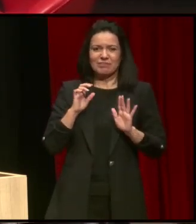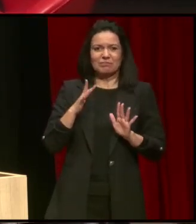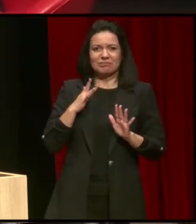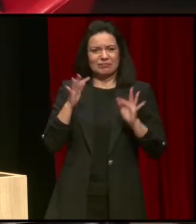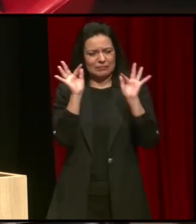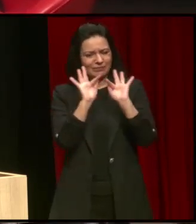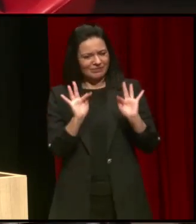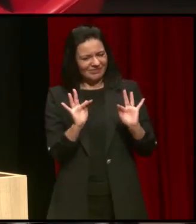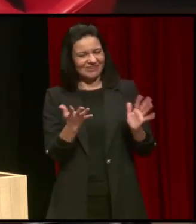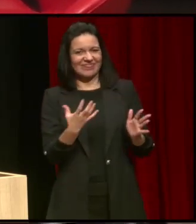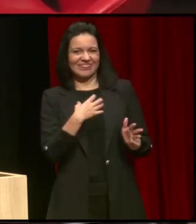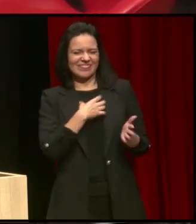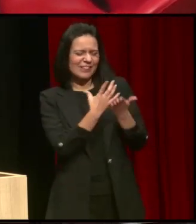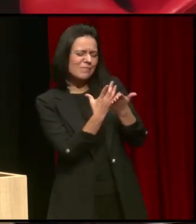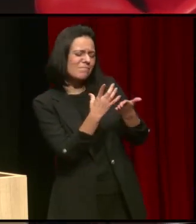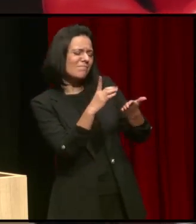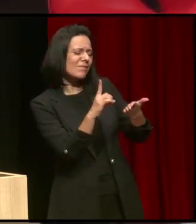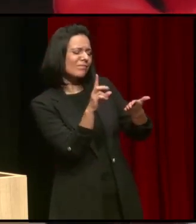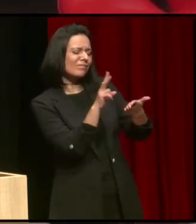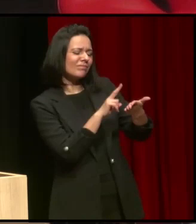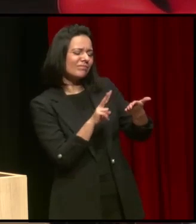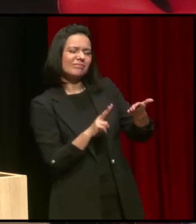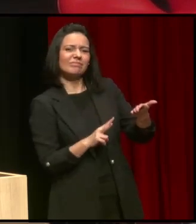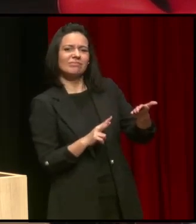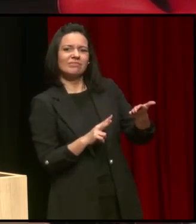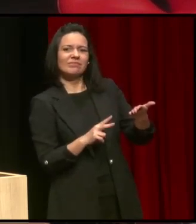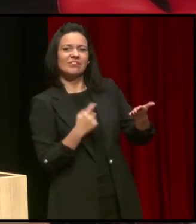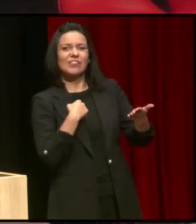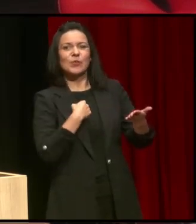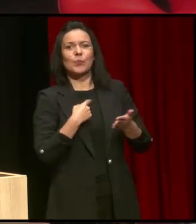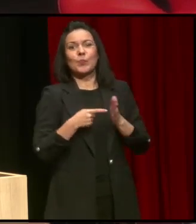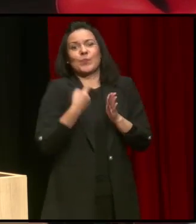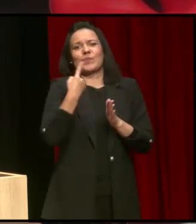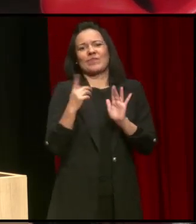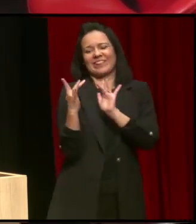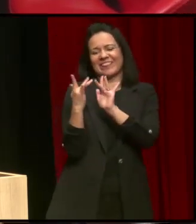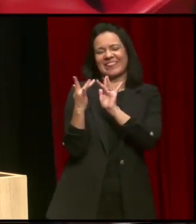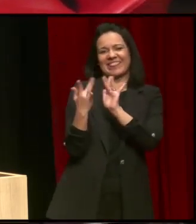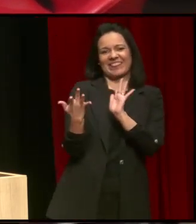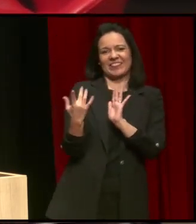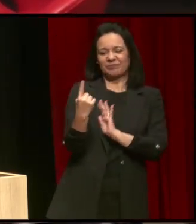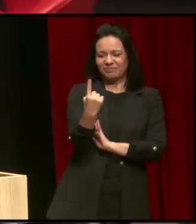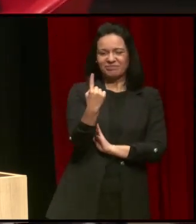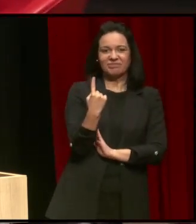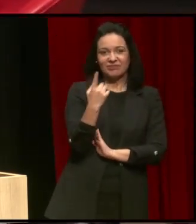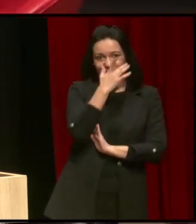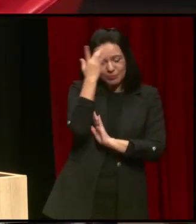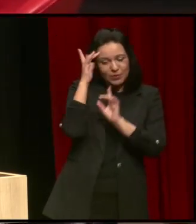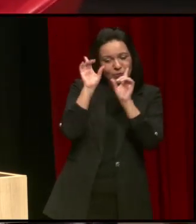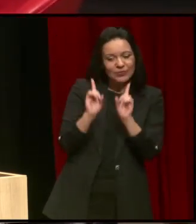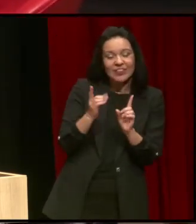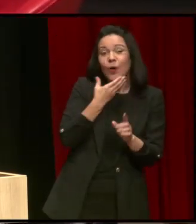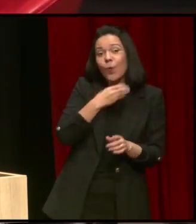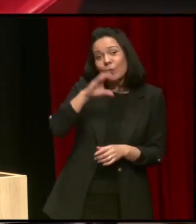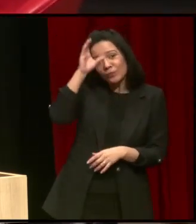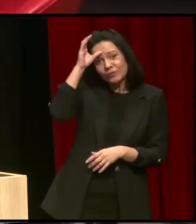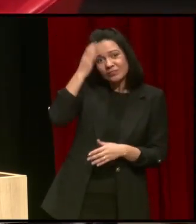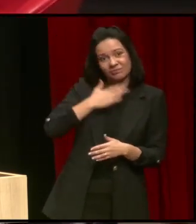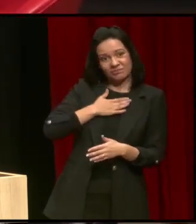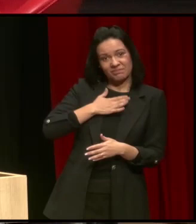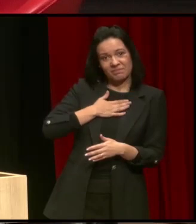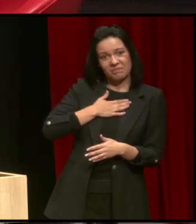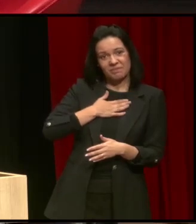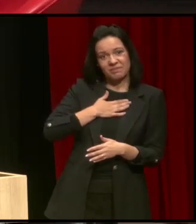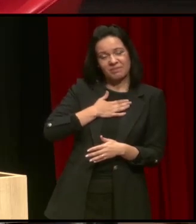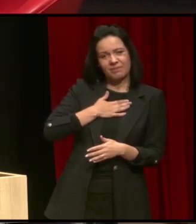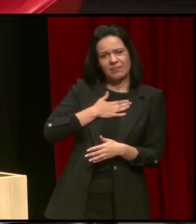sempre estava com a Bíblia aberta, né. Esse foi o meu primeiro contato com uma pessoa com deficiência, meu tio, mas eu nunca